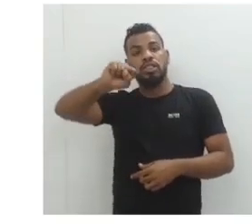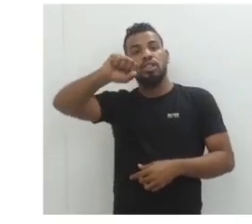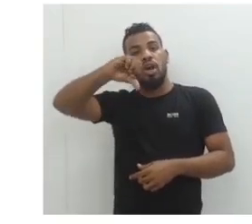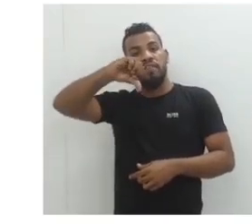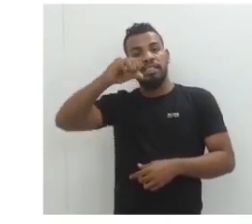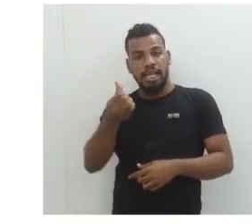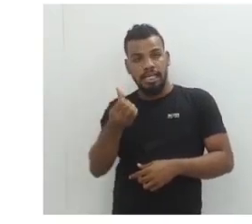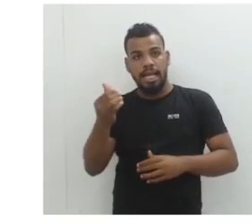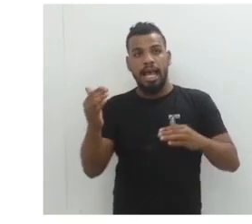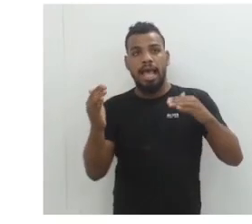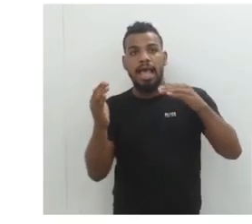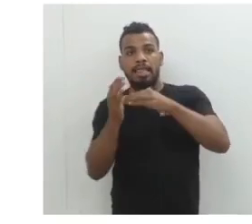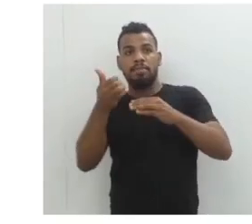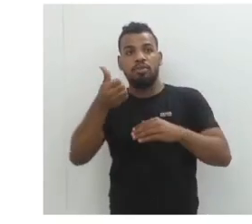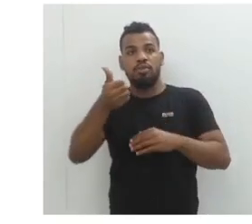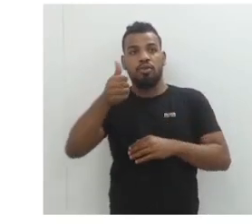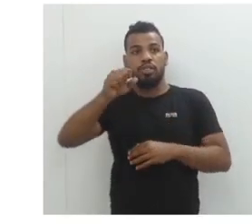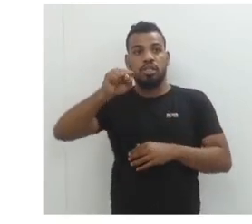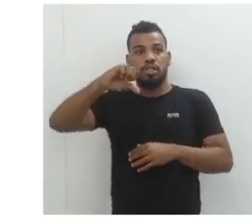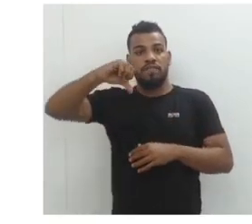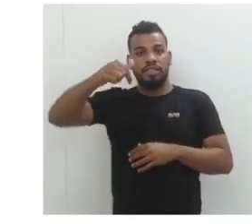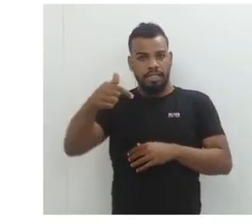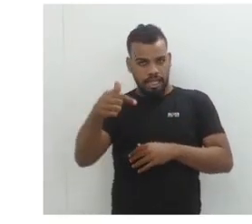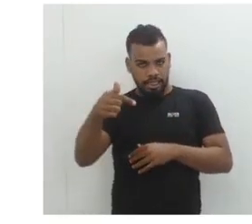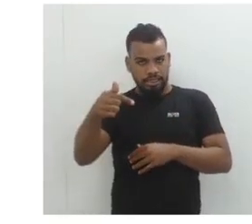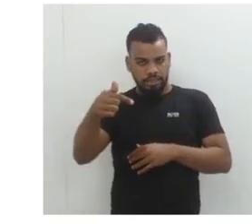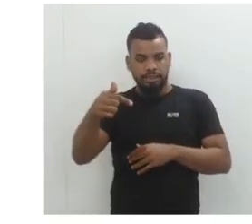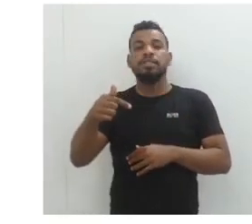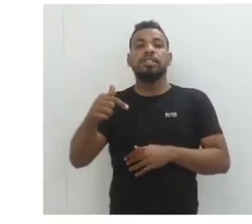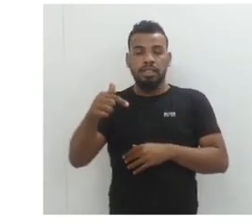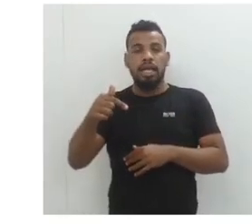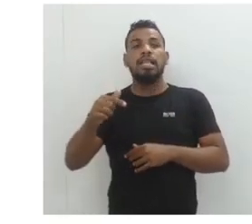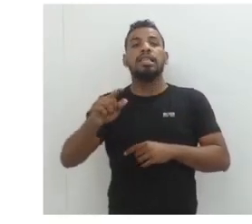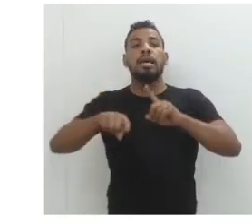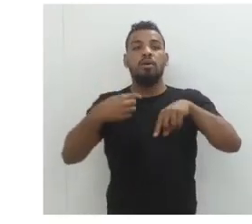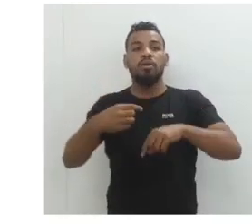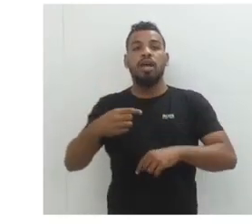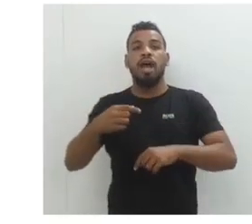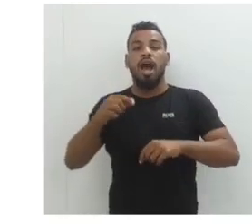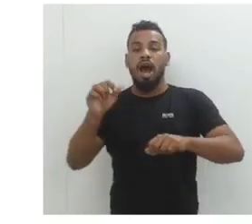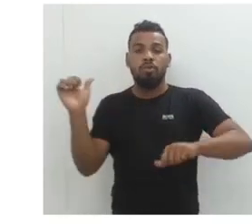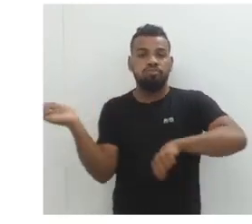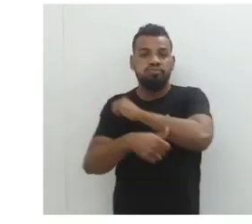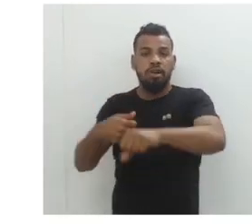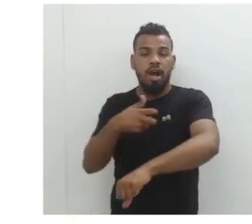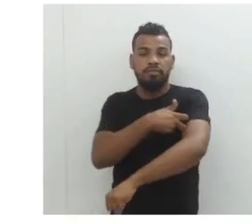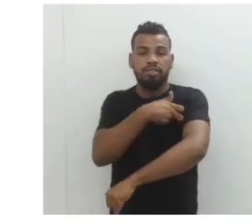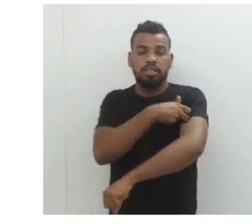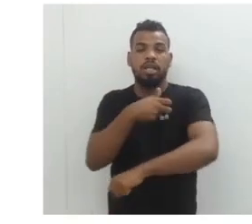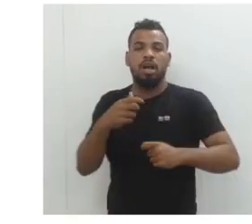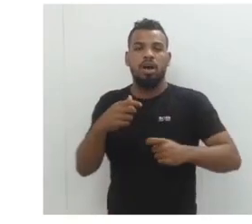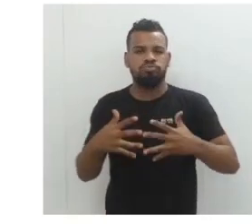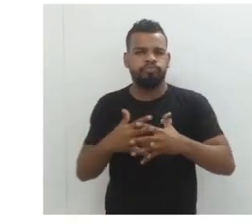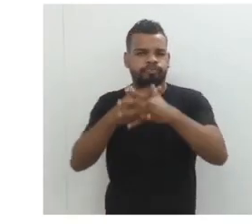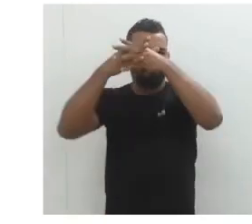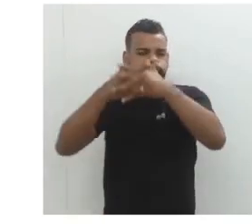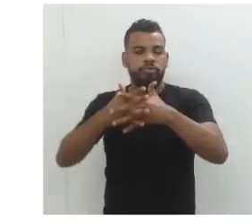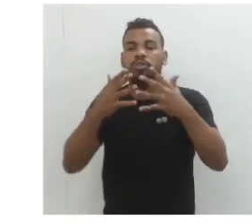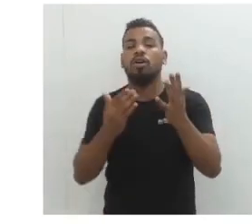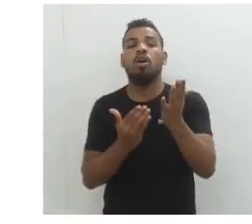1896 até 1897 e a Revolta da Vacina, que vai em